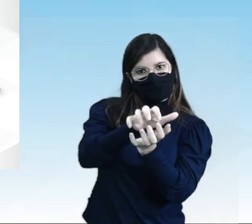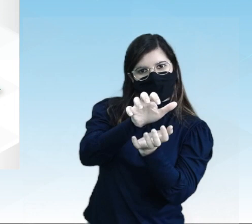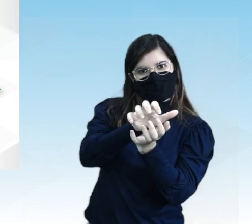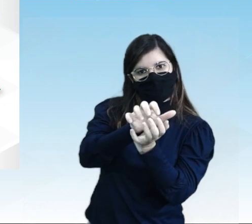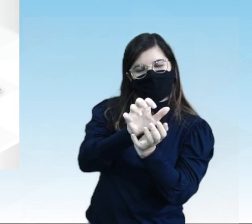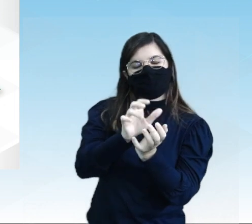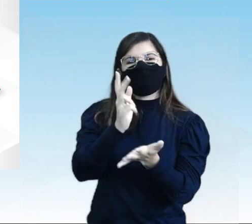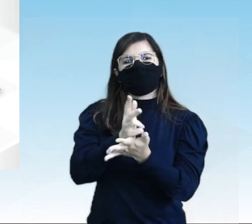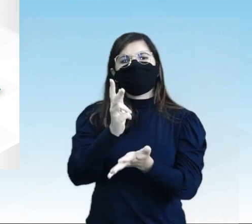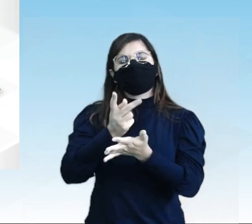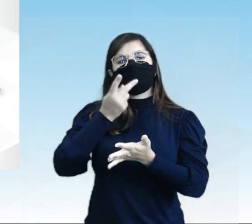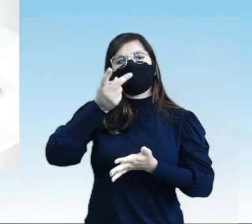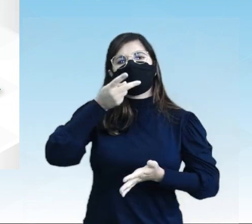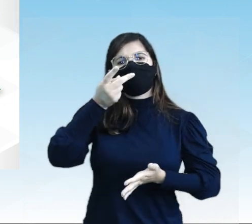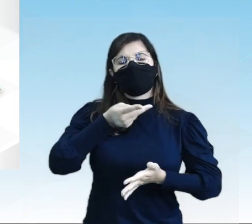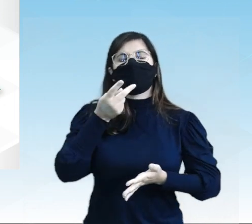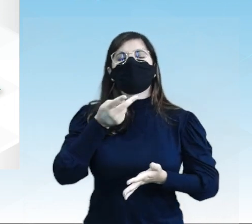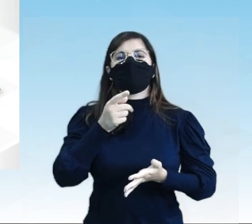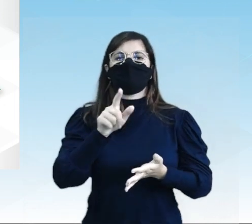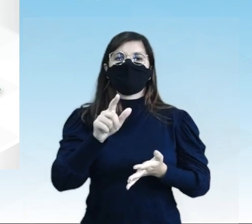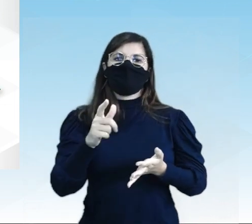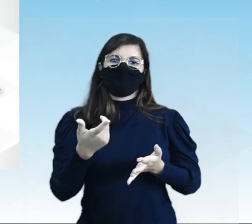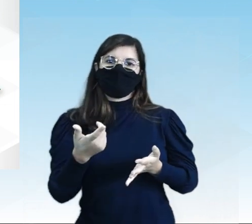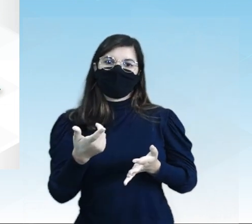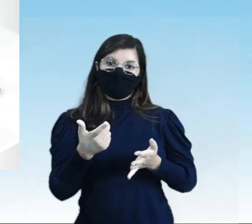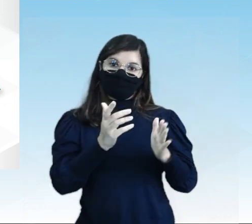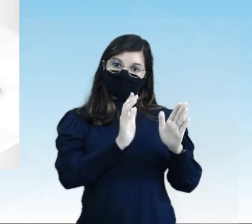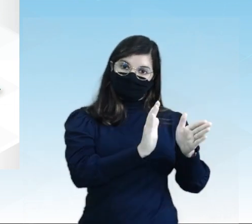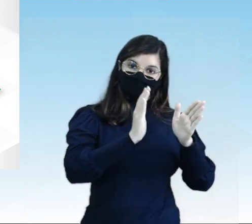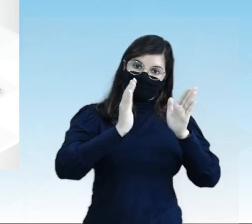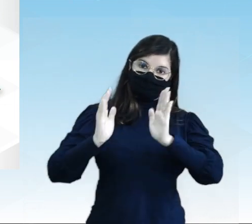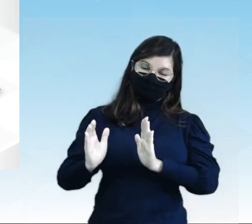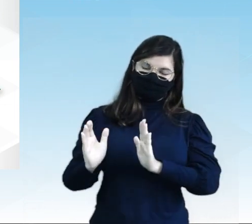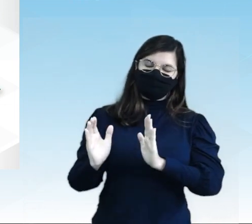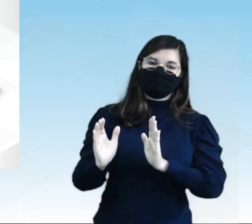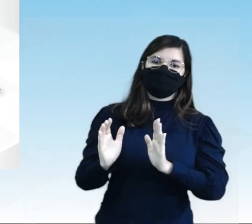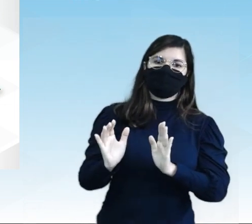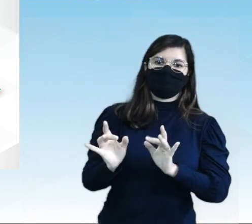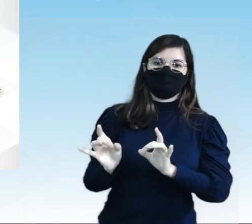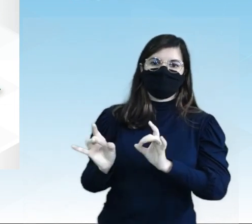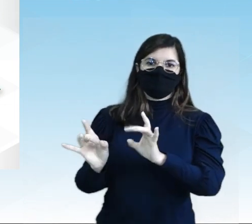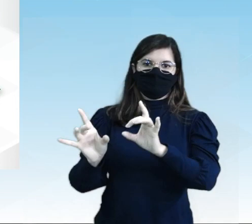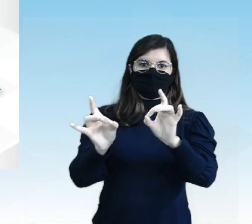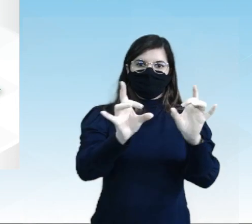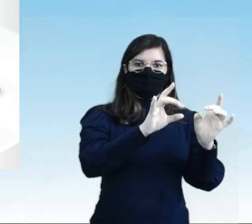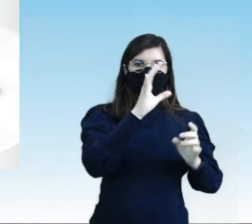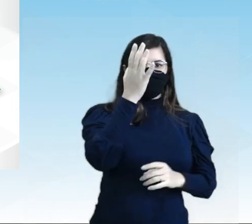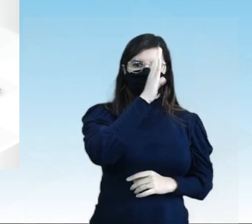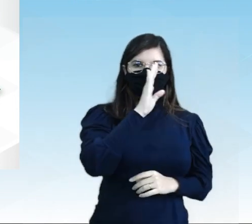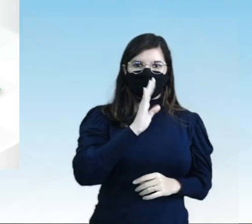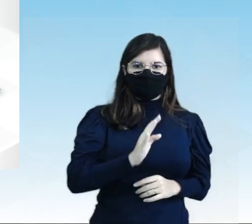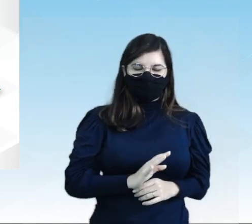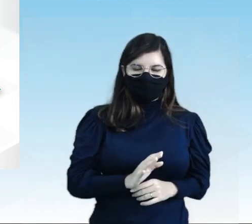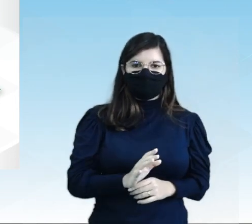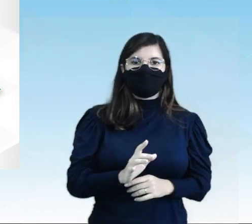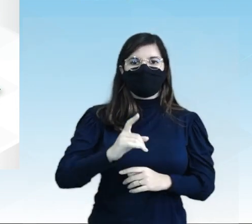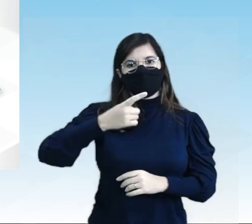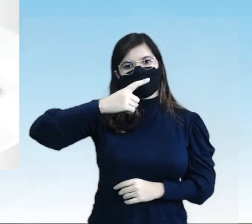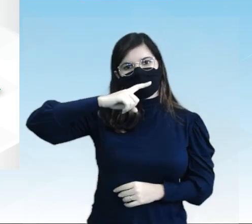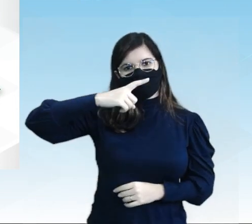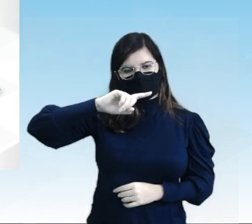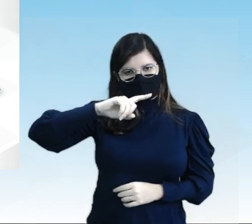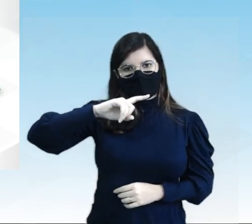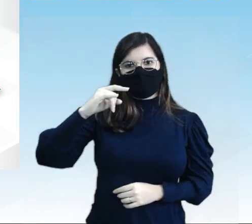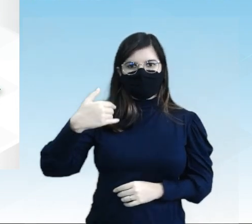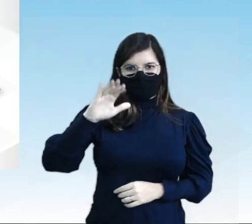sempre costumo dizer que Pernambuco foi nessa fase né da colonização brasileira do período da cana de açúcar